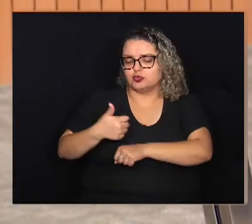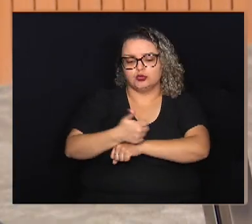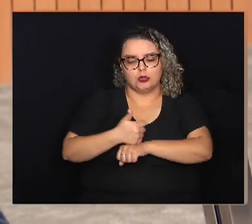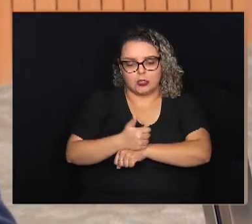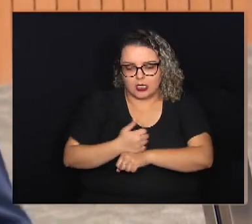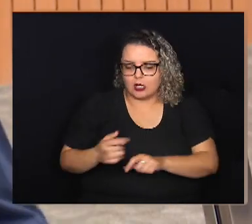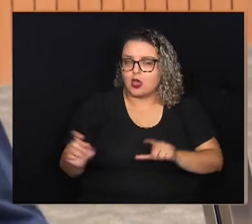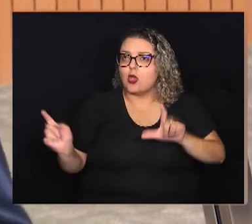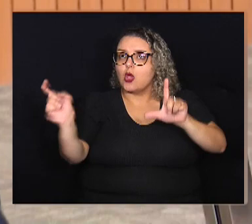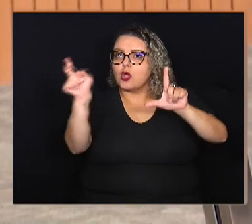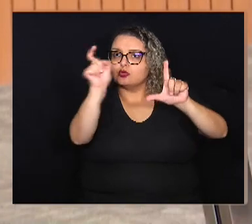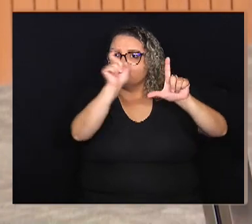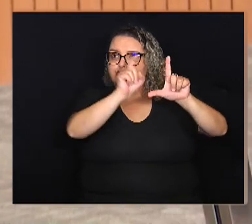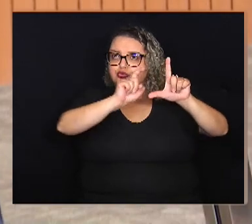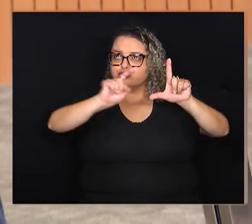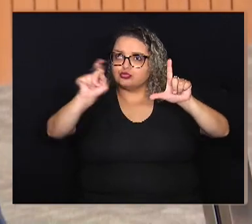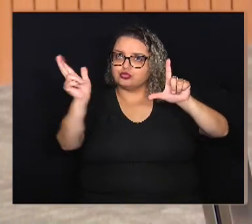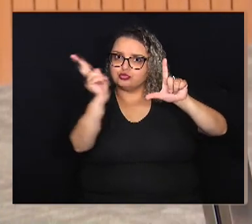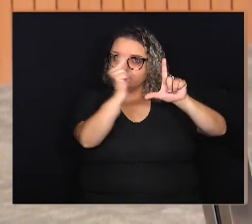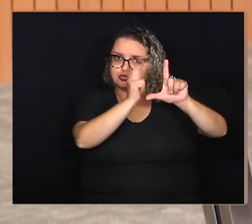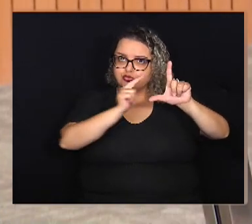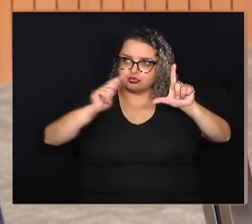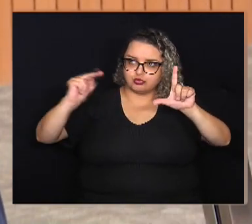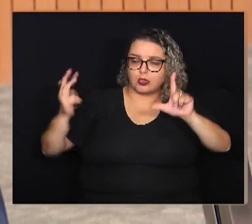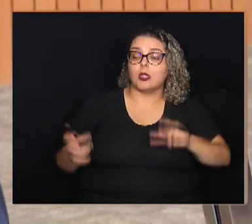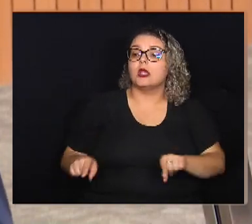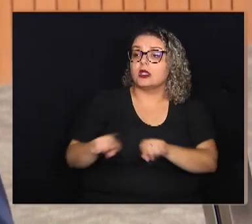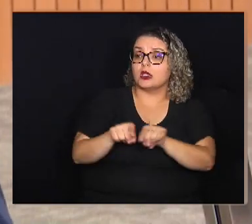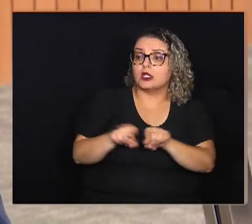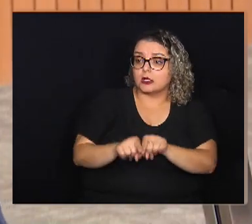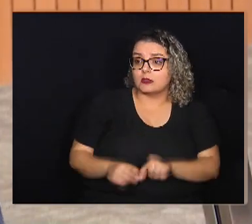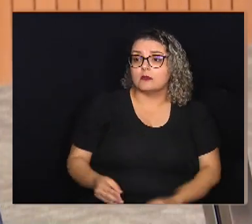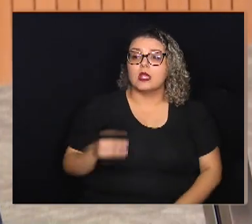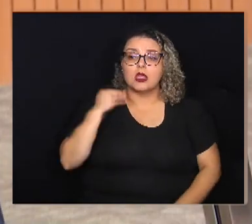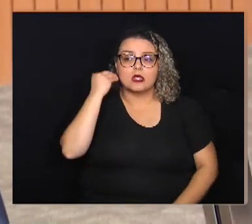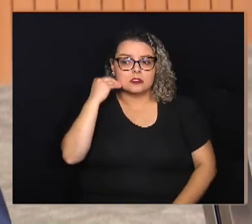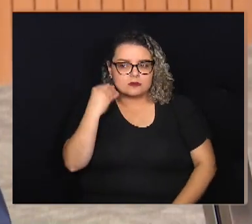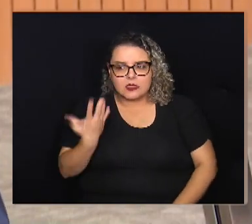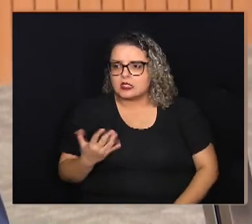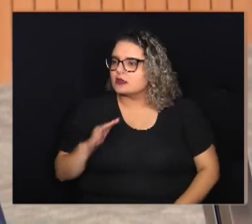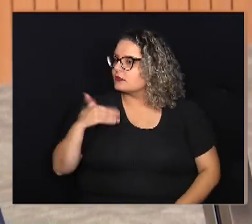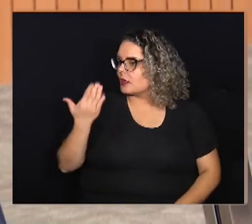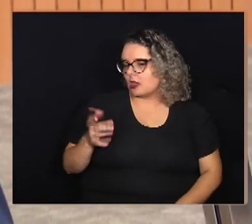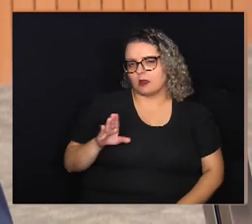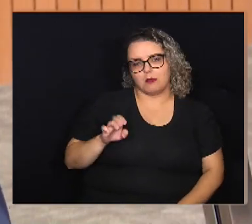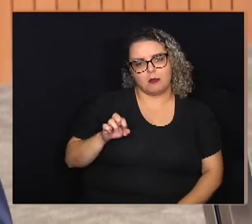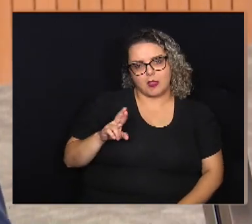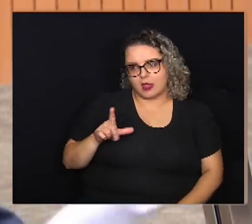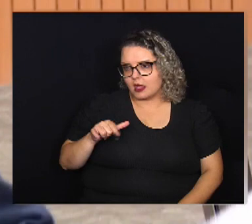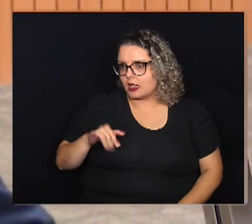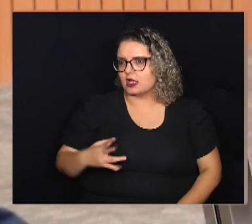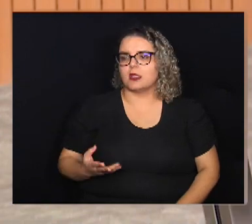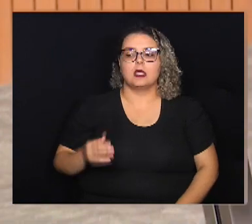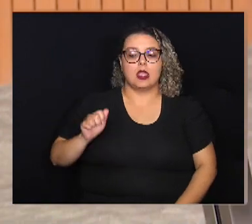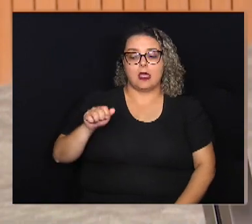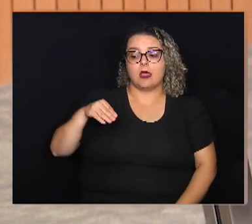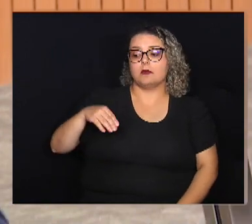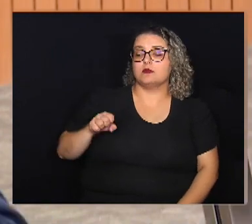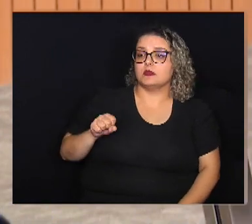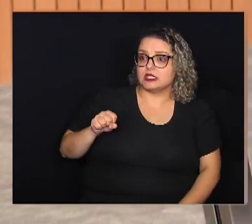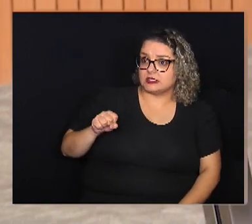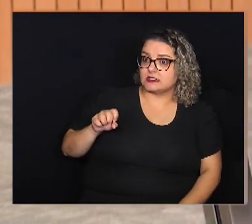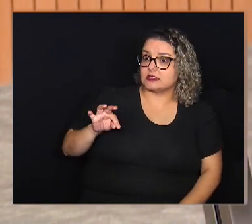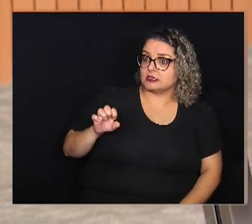grafiteiros e também observando experiências no mundo afora em Berlim em outras cidades Amsterdã e também em São